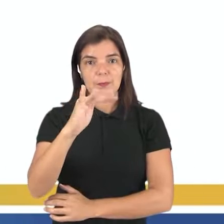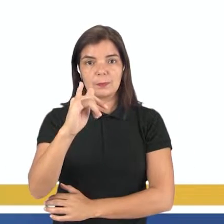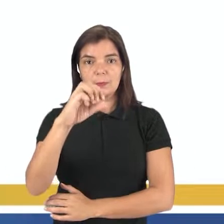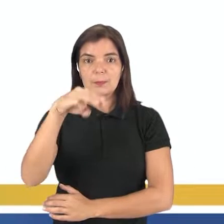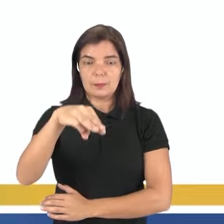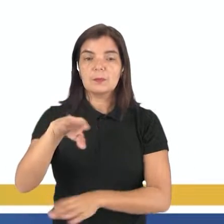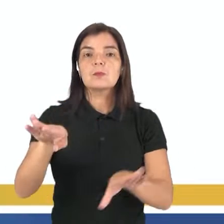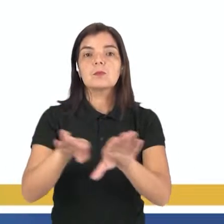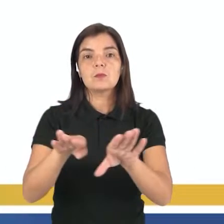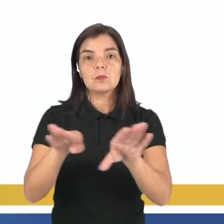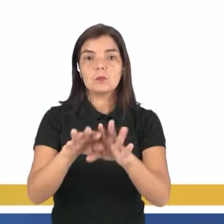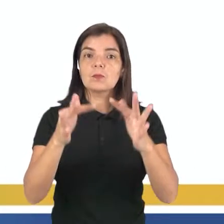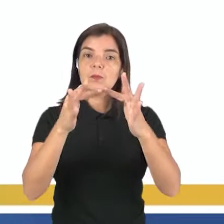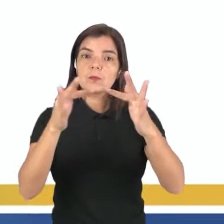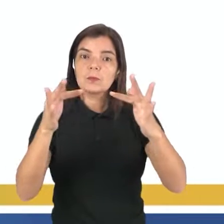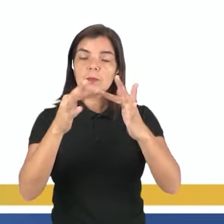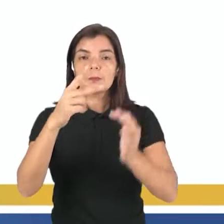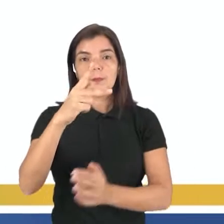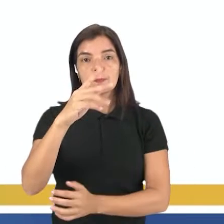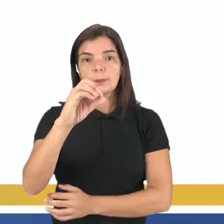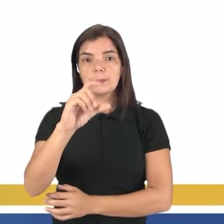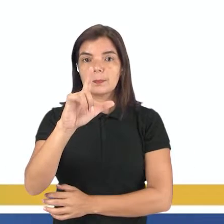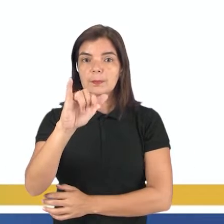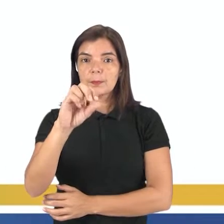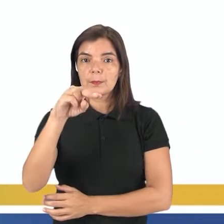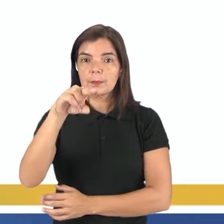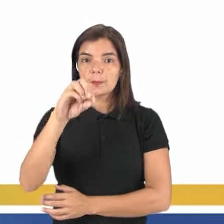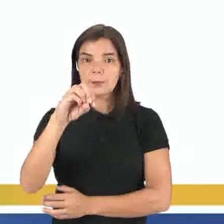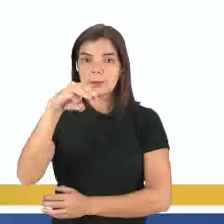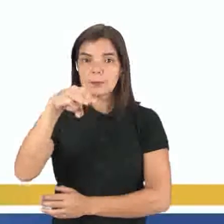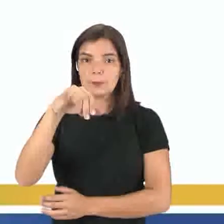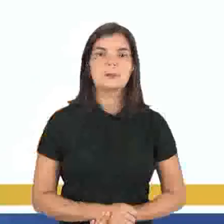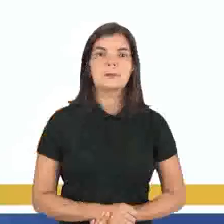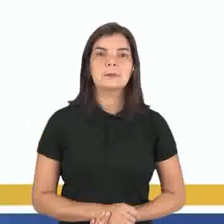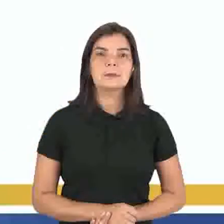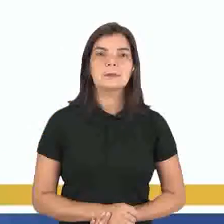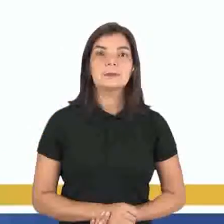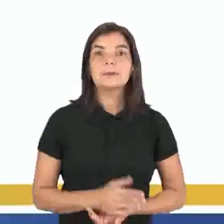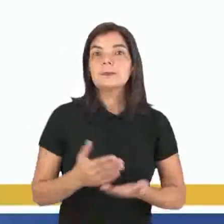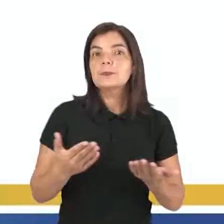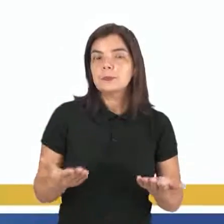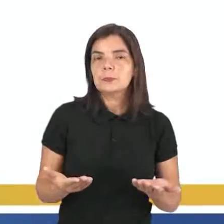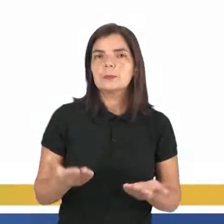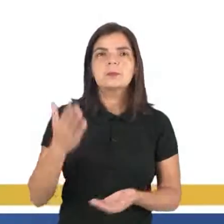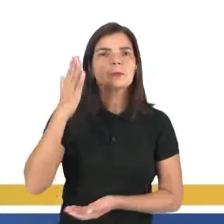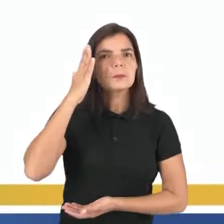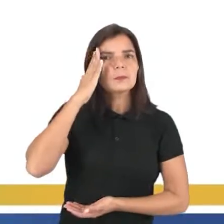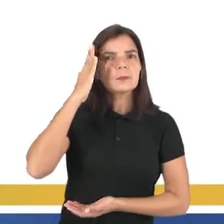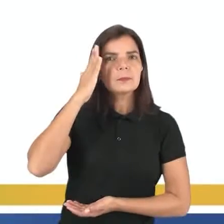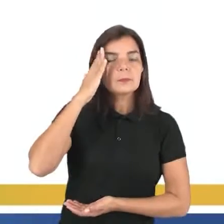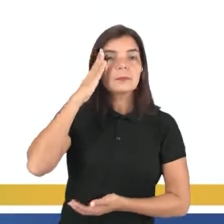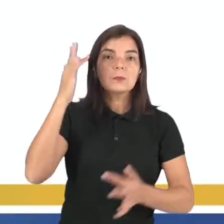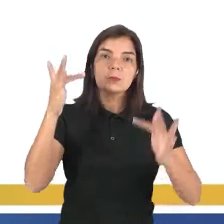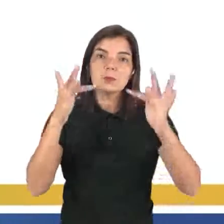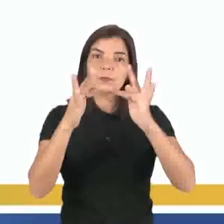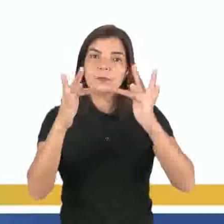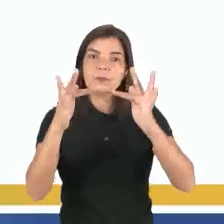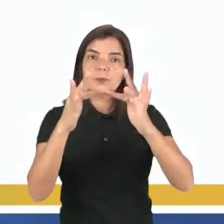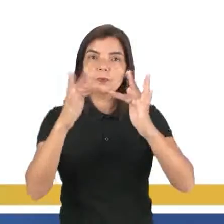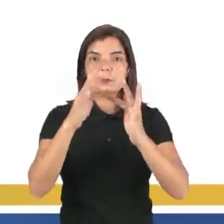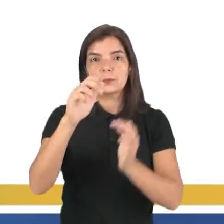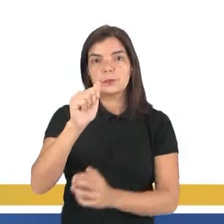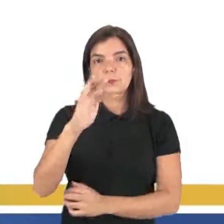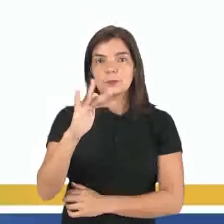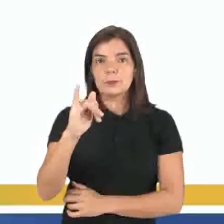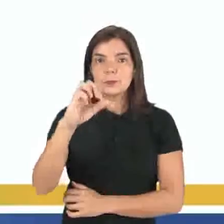ainda chamada de função polinomial do primeiro grau. Então, para a gente entender a ideia de função afim,